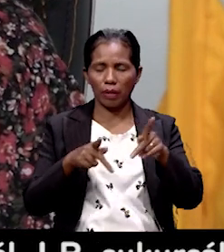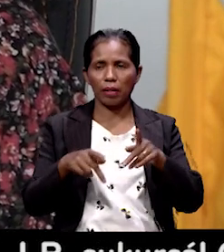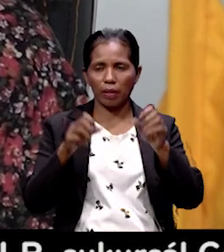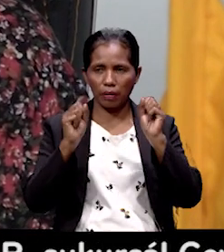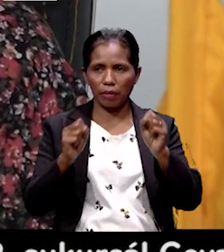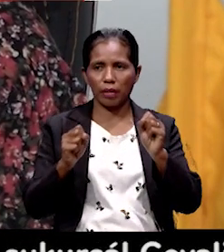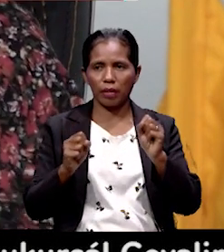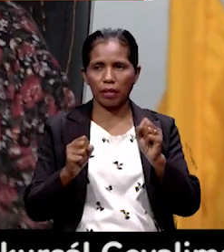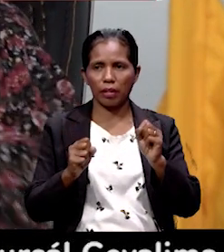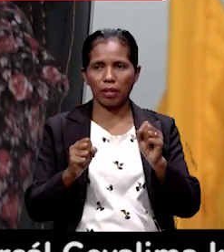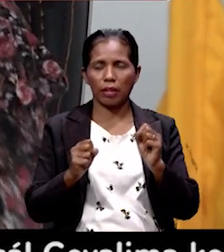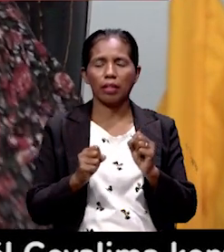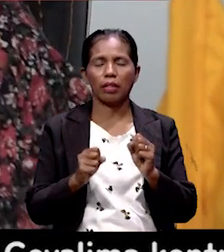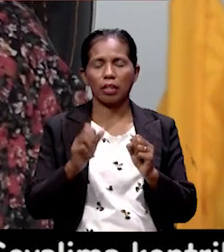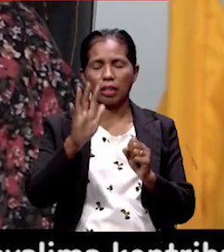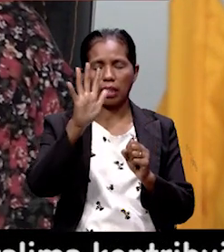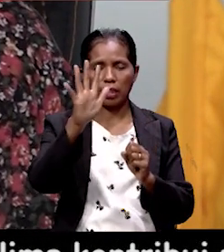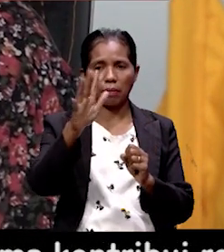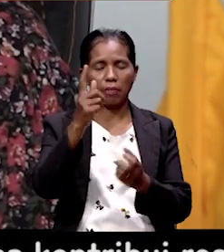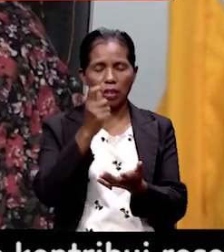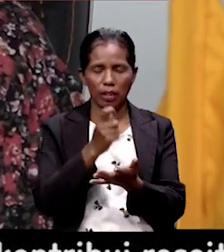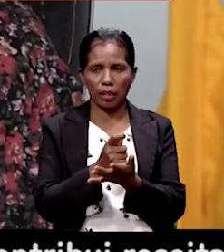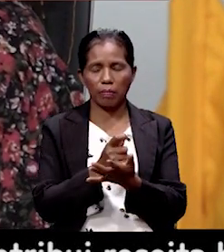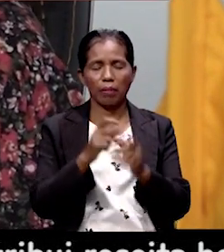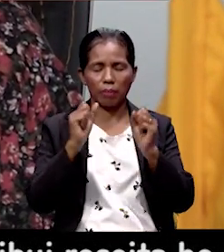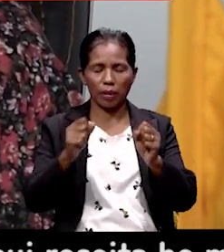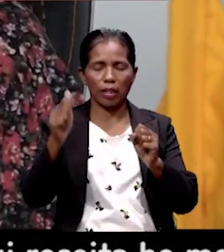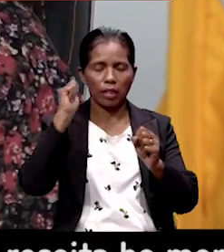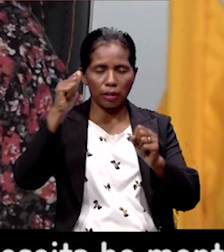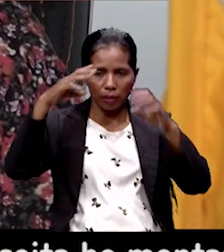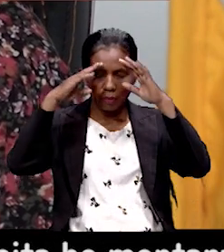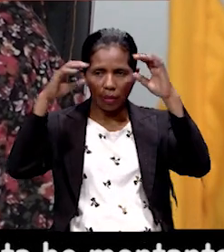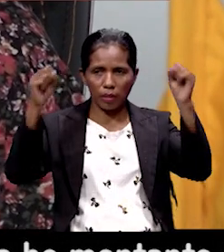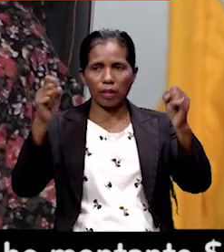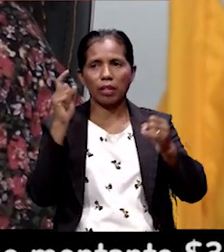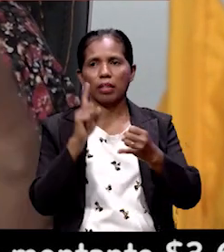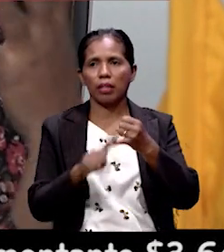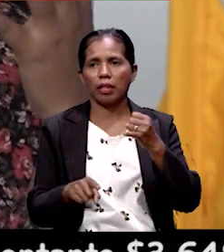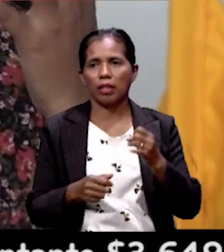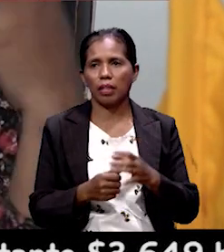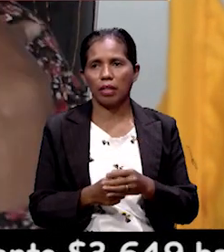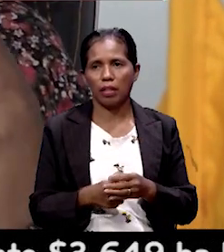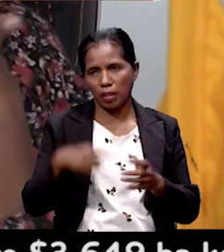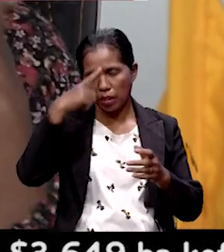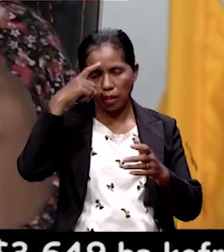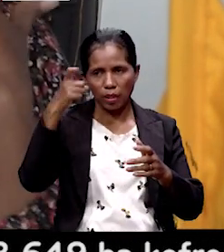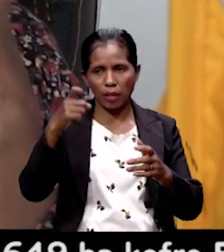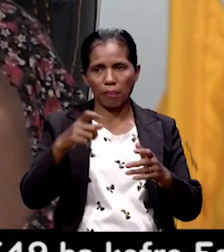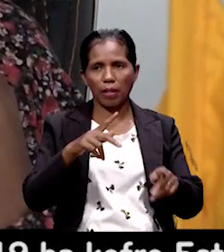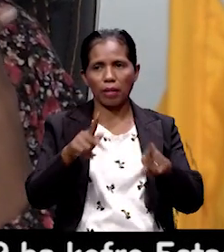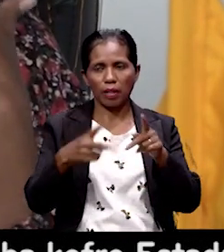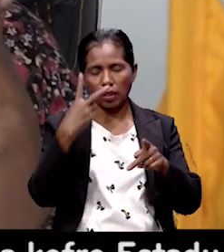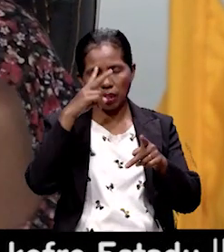volta 5.000 per candidato nel presidente. Ida di kusnema ti importante. Tamba ema balo ngoreita